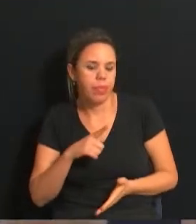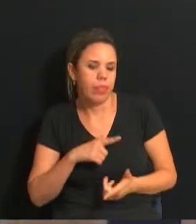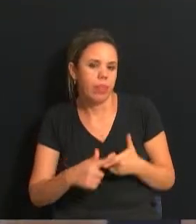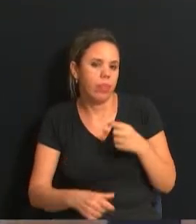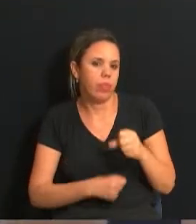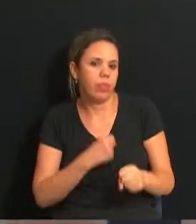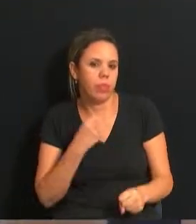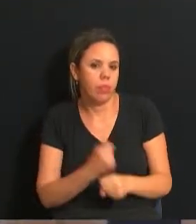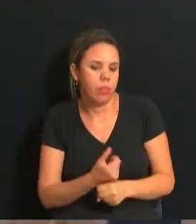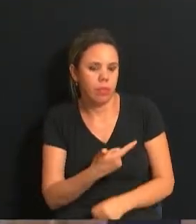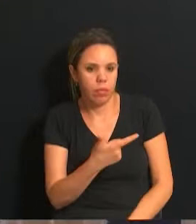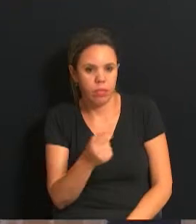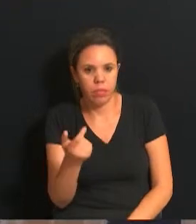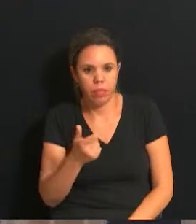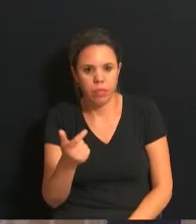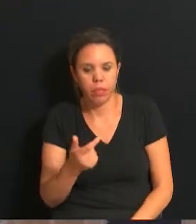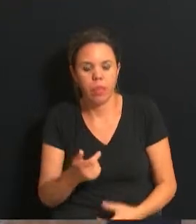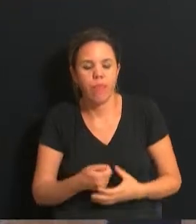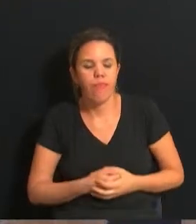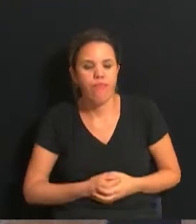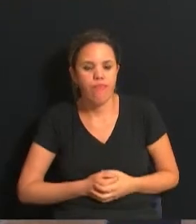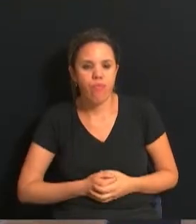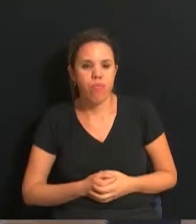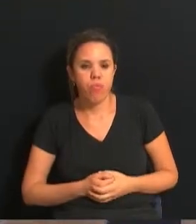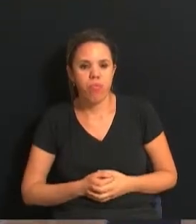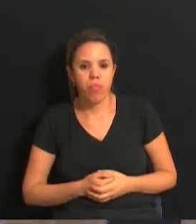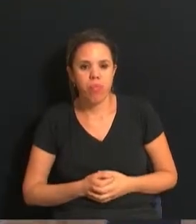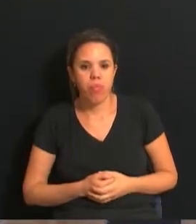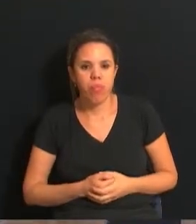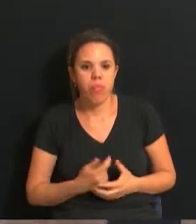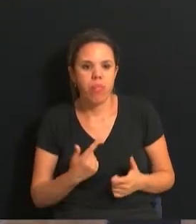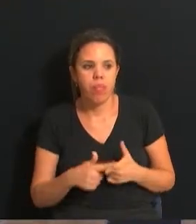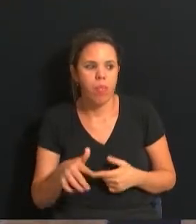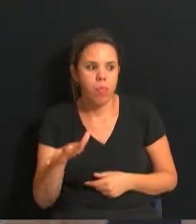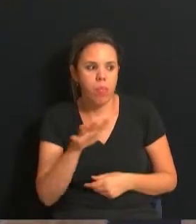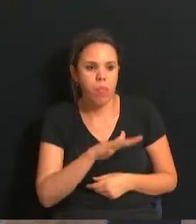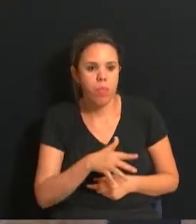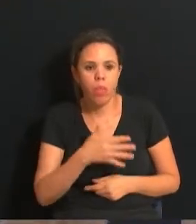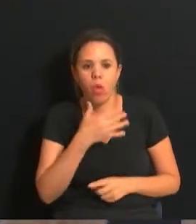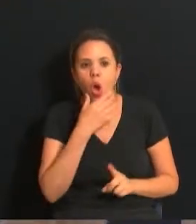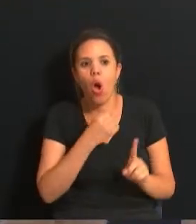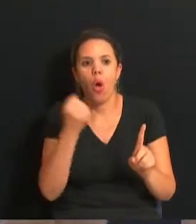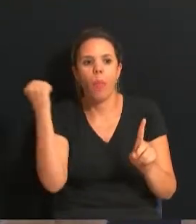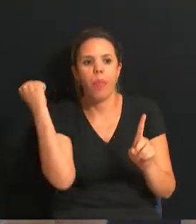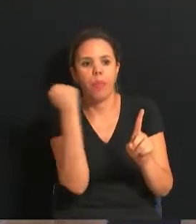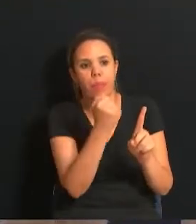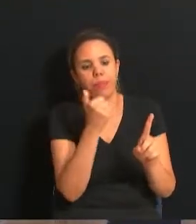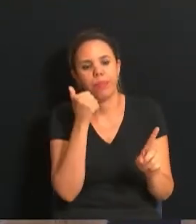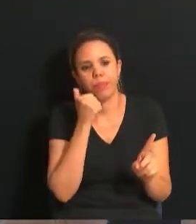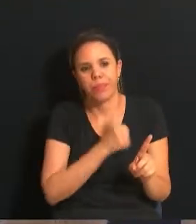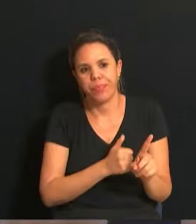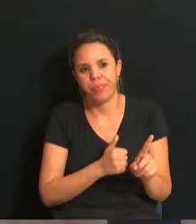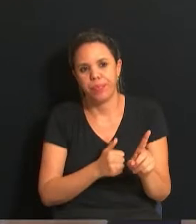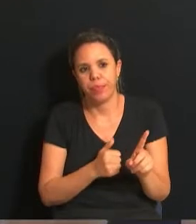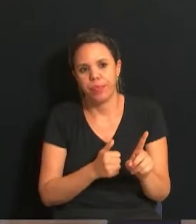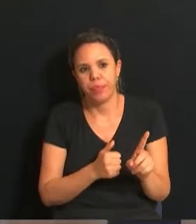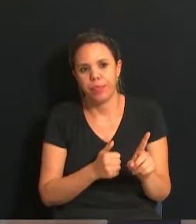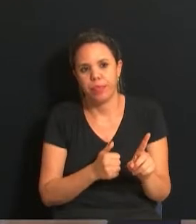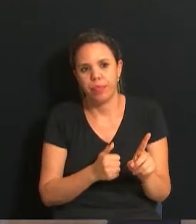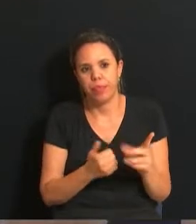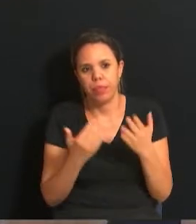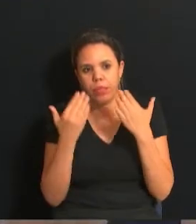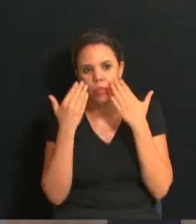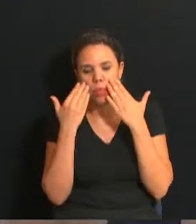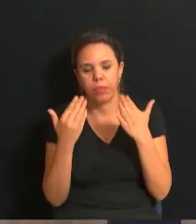de 2022 com casos de feminicídio, e eu quero trazer um caso que circulou